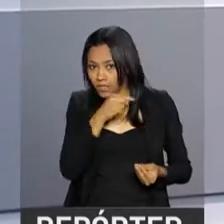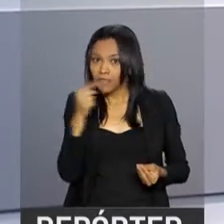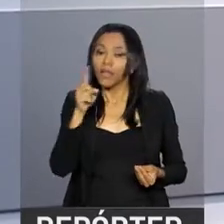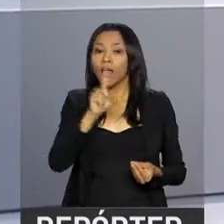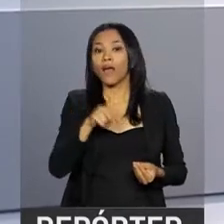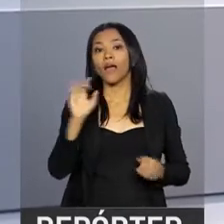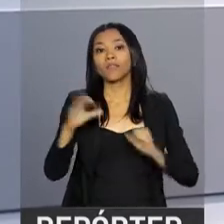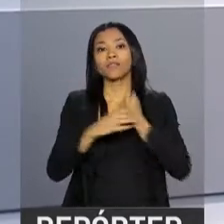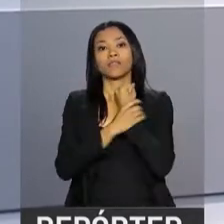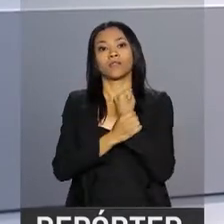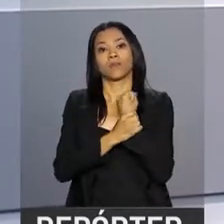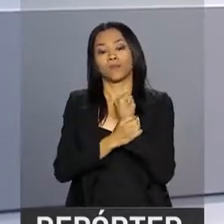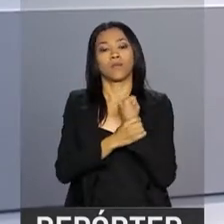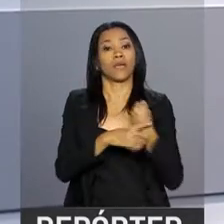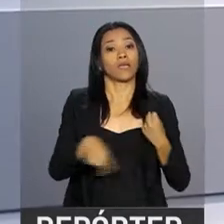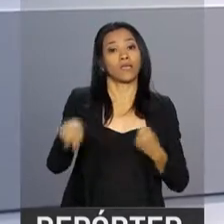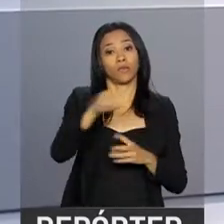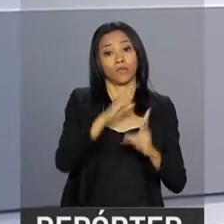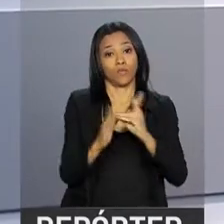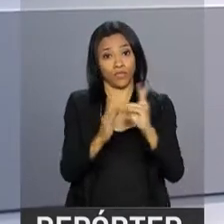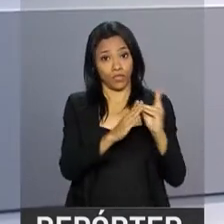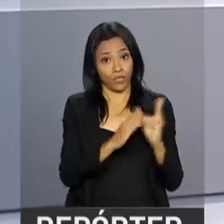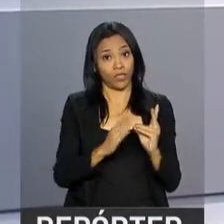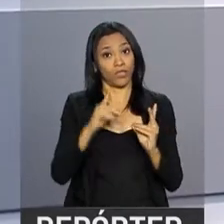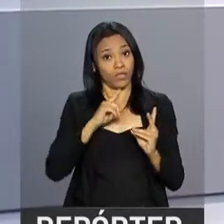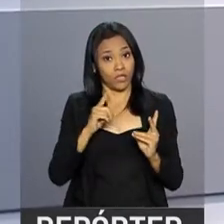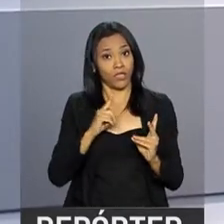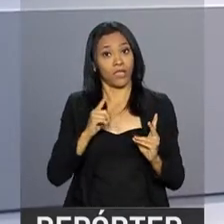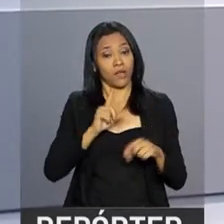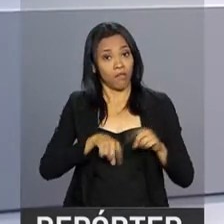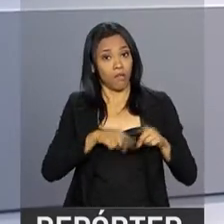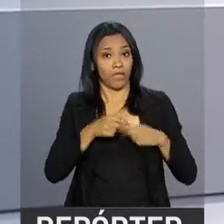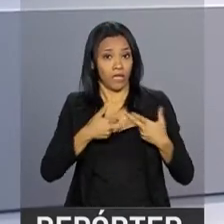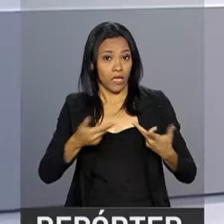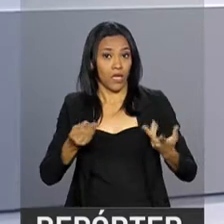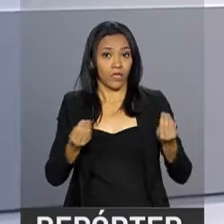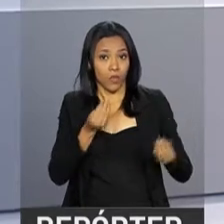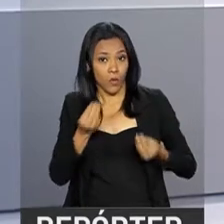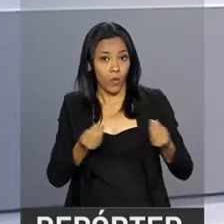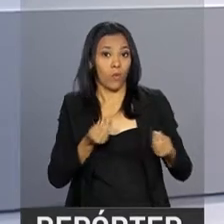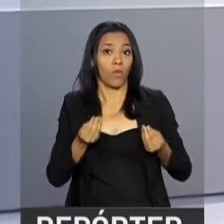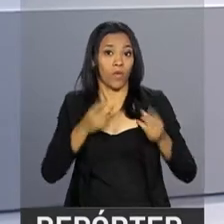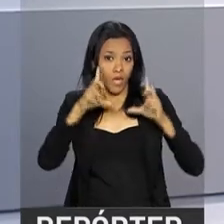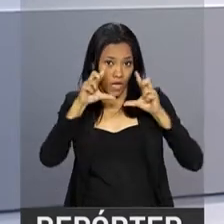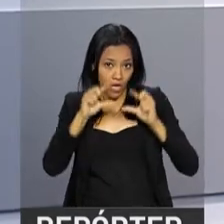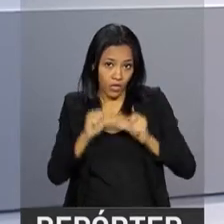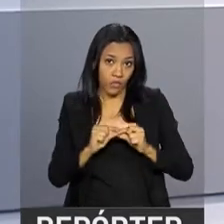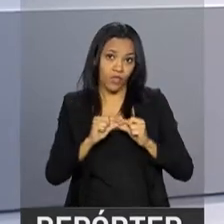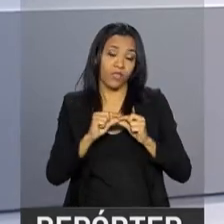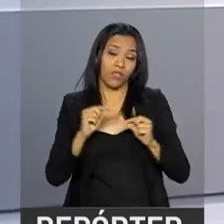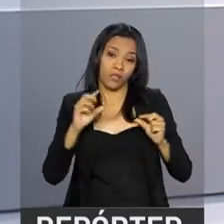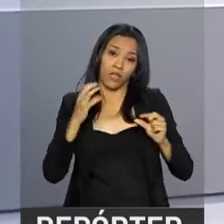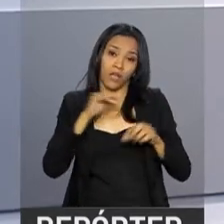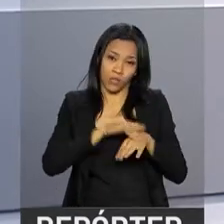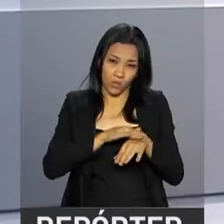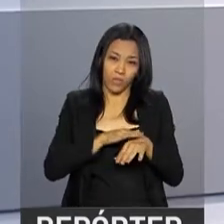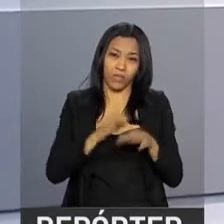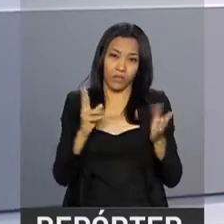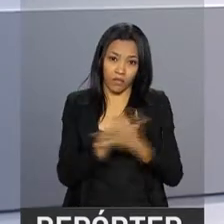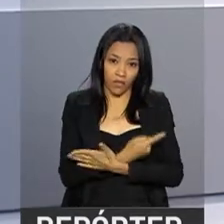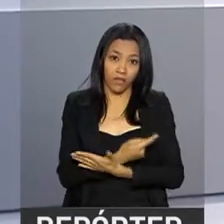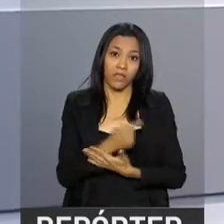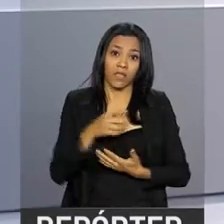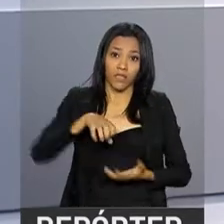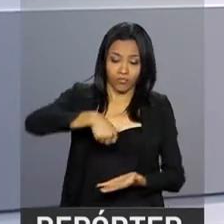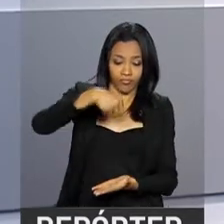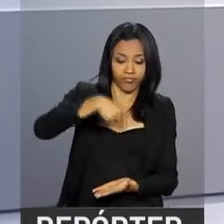busca garantir o acesso da população indígena aos produtos para higiene bucal e, com isso, reduzir o número de doenças. Os kits vêm com